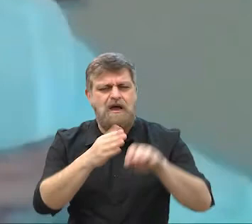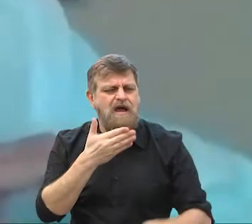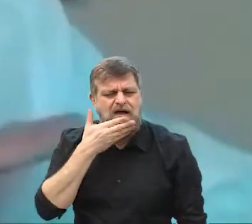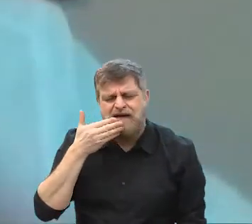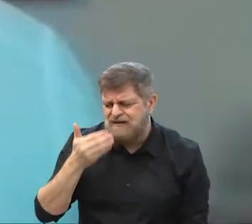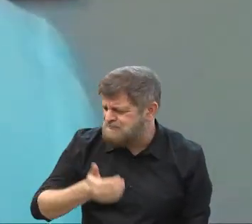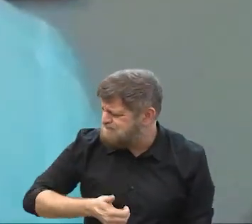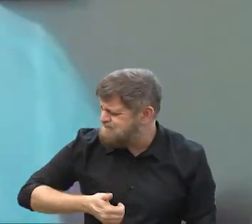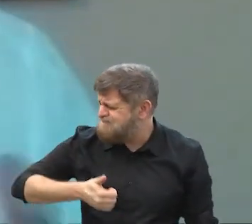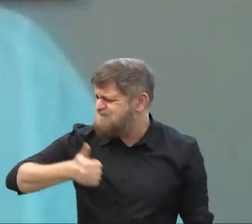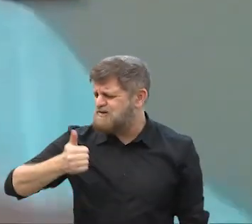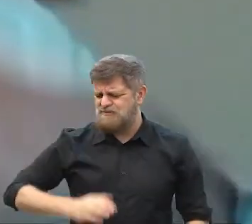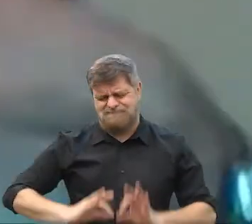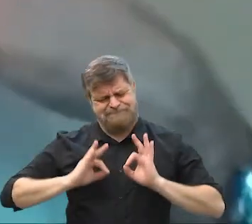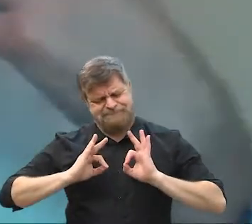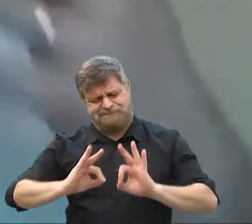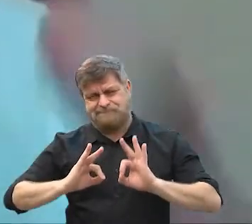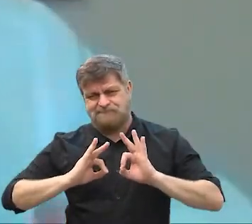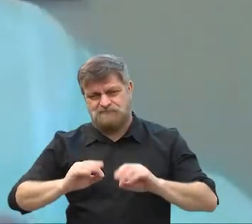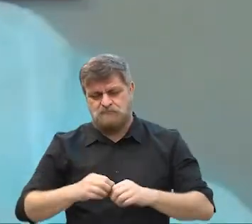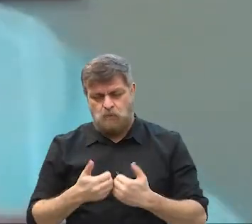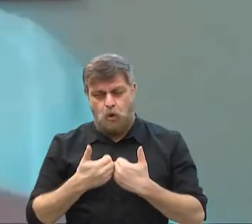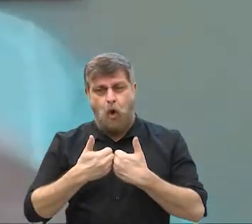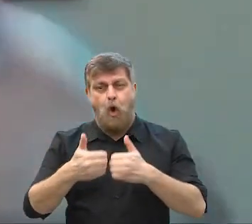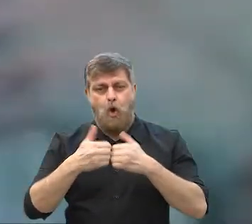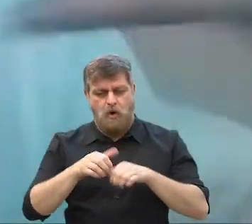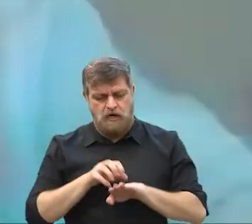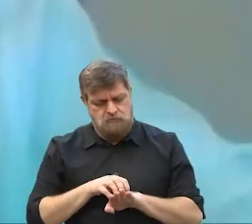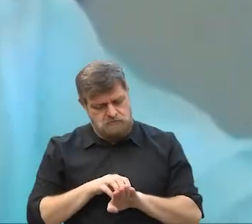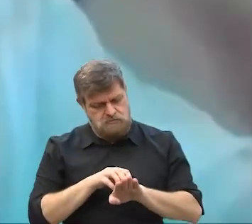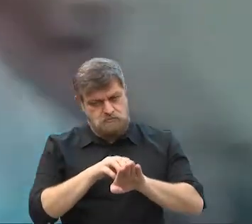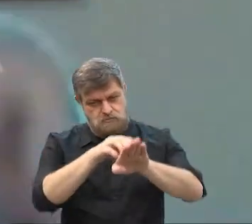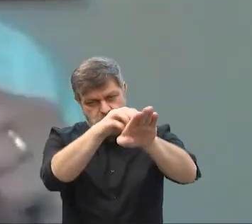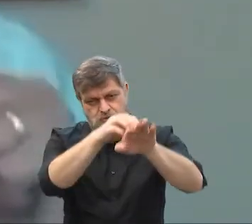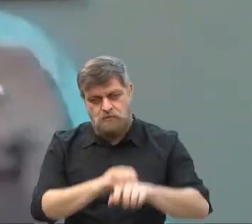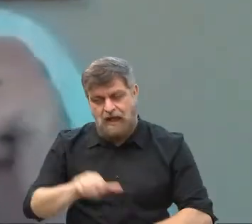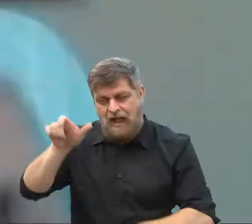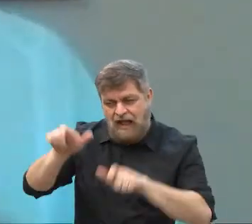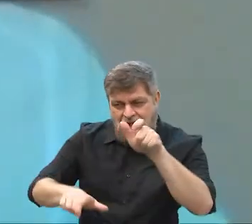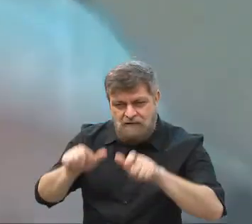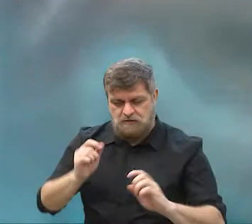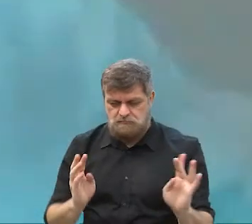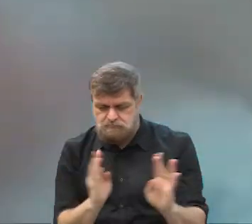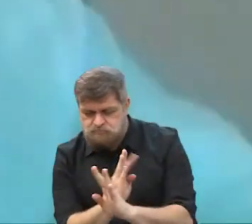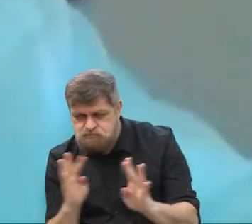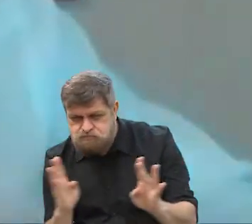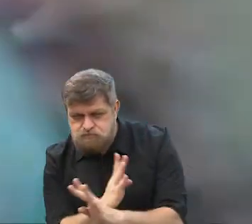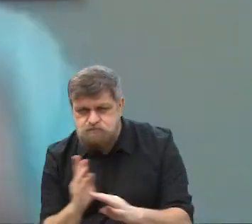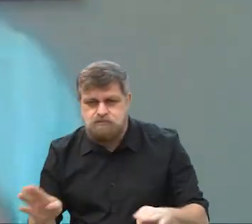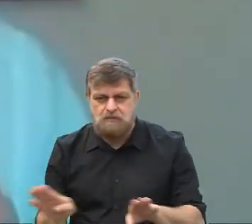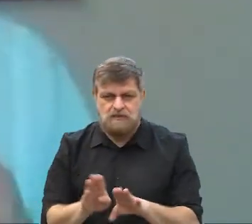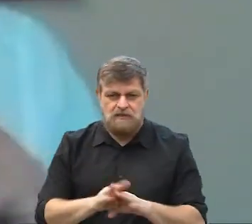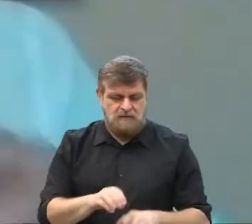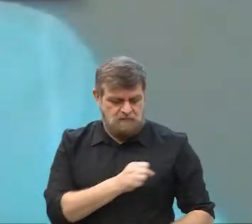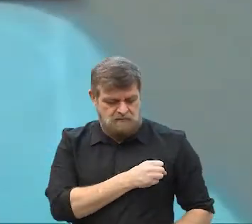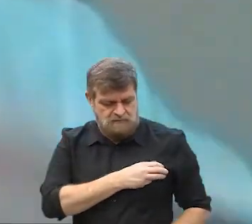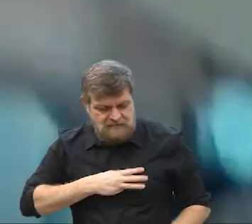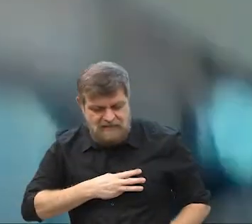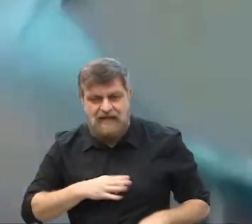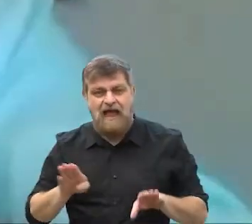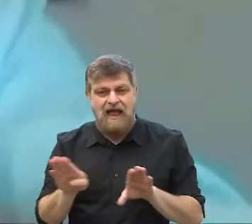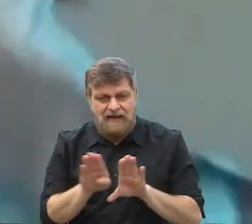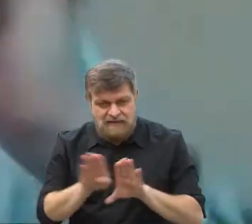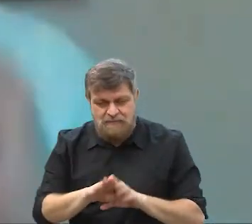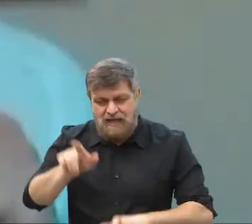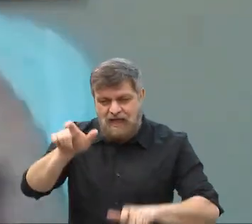assim, explicitamente, os ônibus, as pessoas que usam o Camprev, as pessoas que usam o SESI Senai, as pessoas